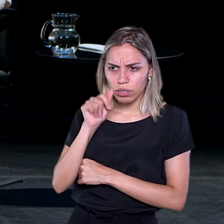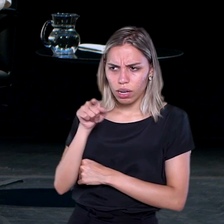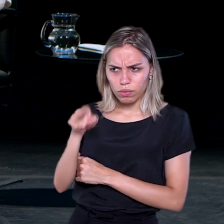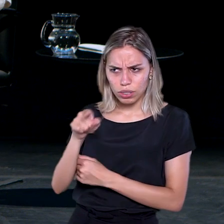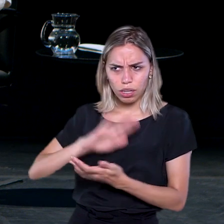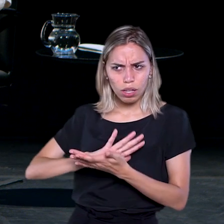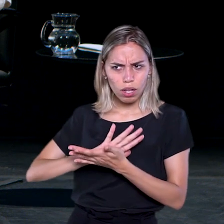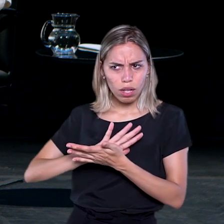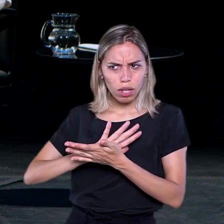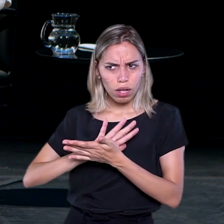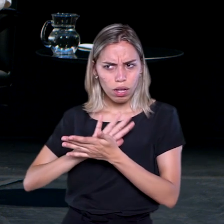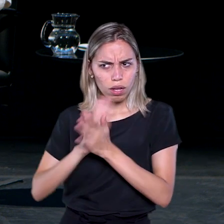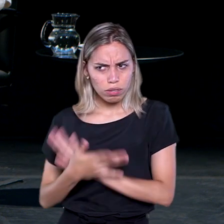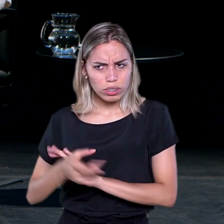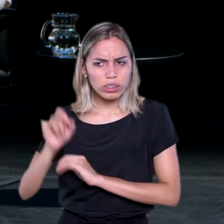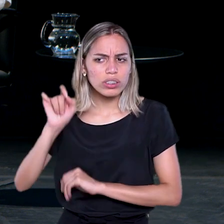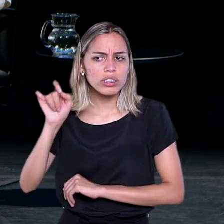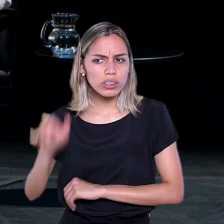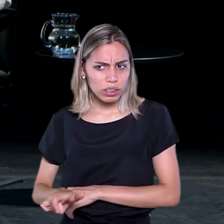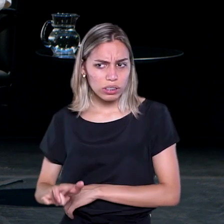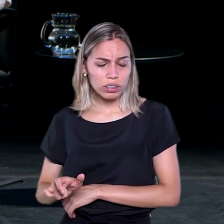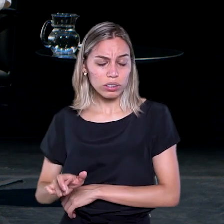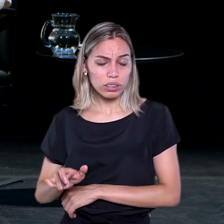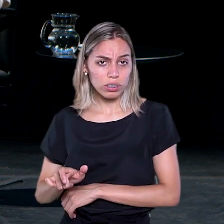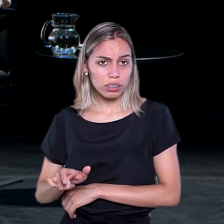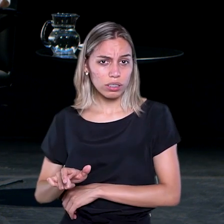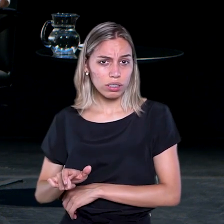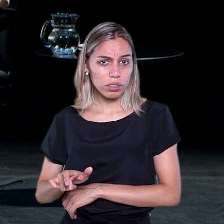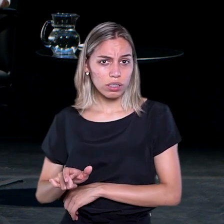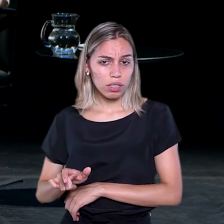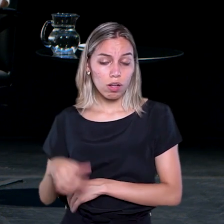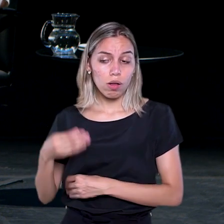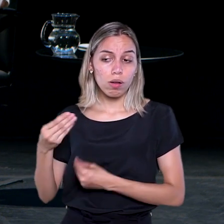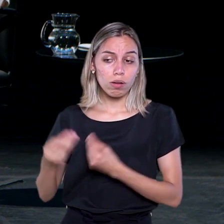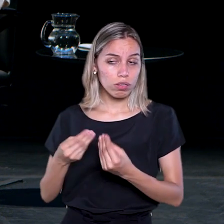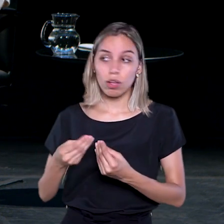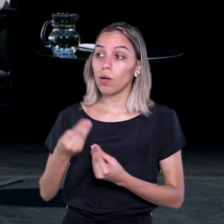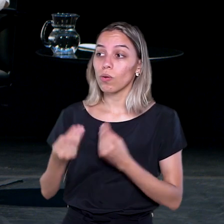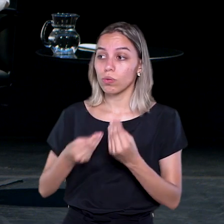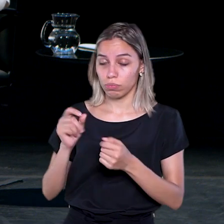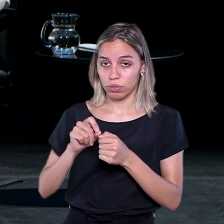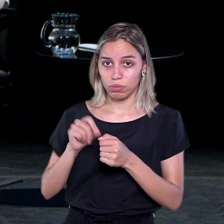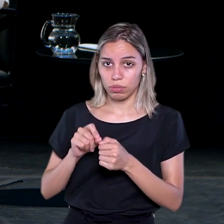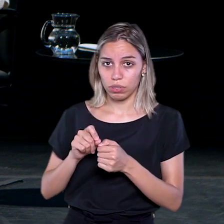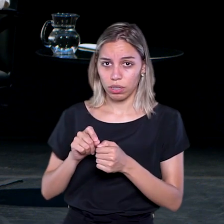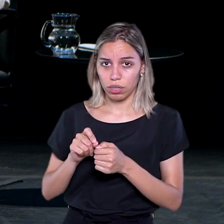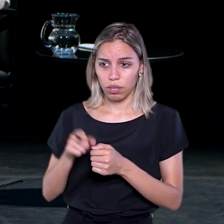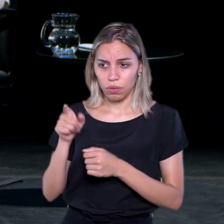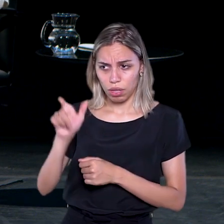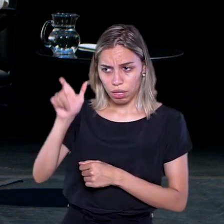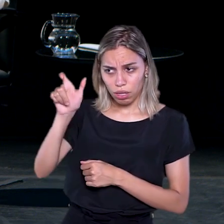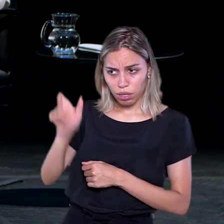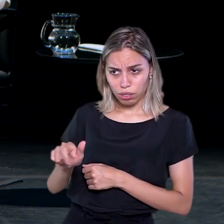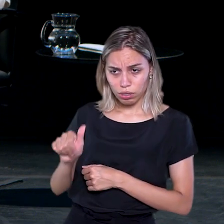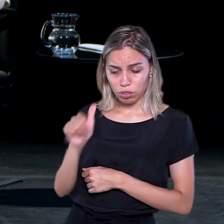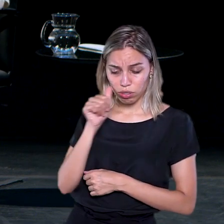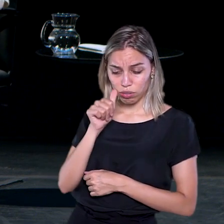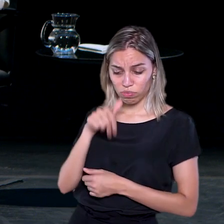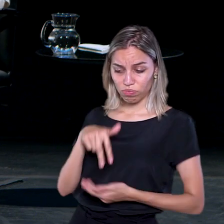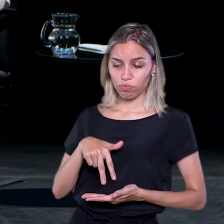vocês oprimem? O que vocês podem estar oprimindo? Ou que desfrutam disso. Para serem as feministas que dizem que